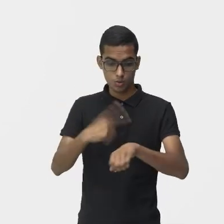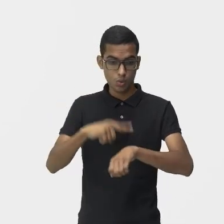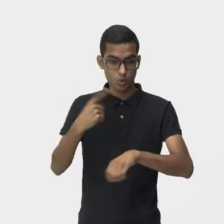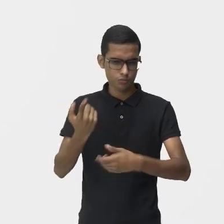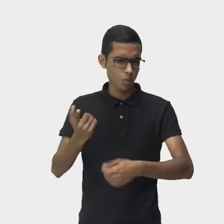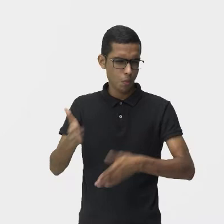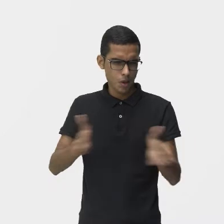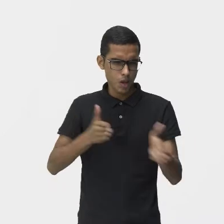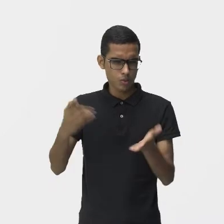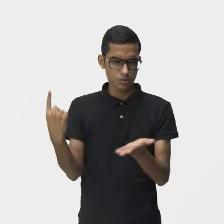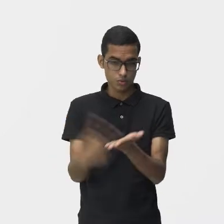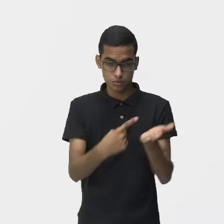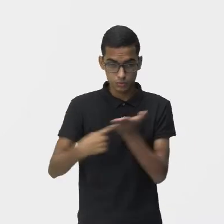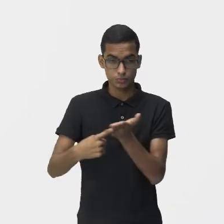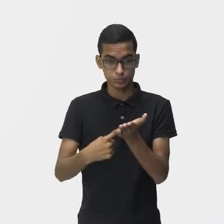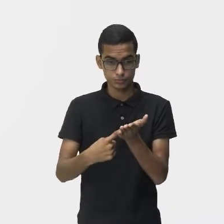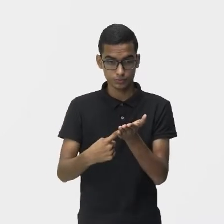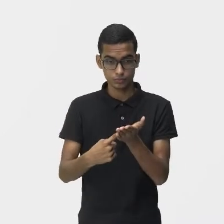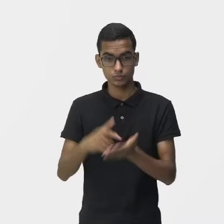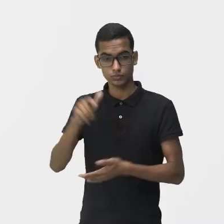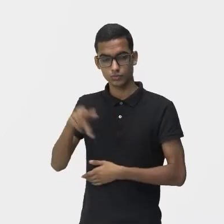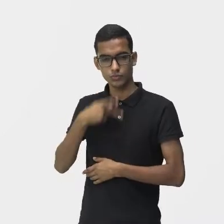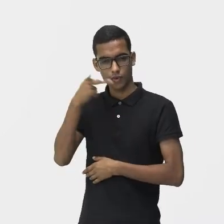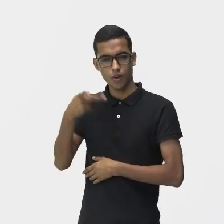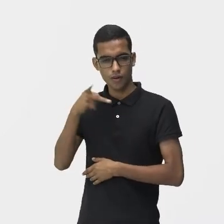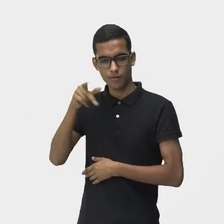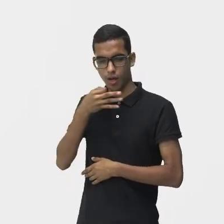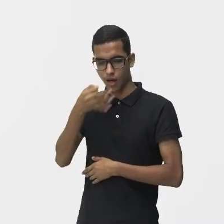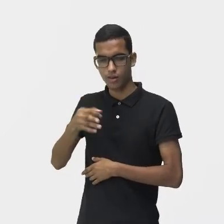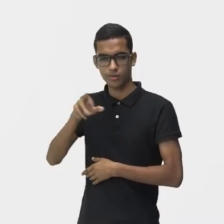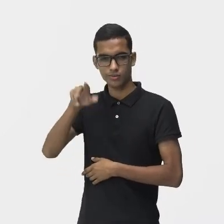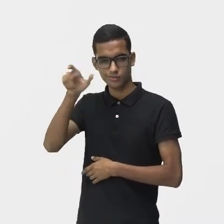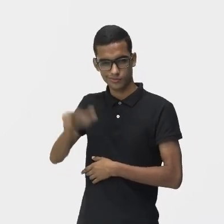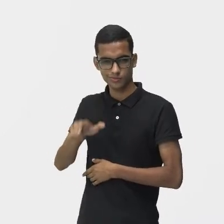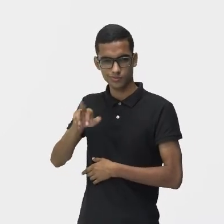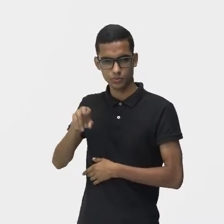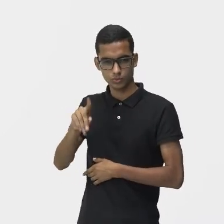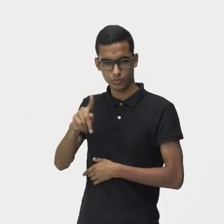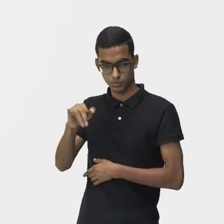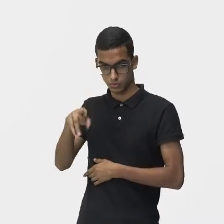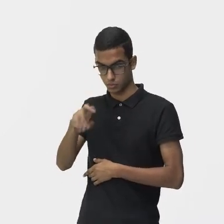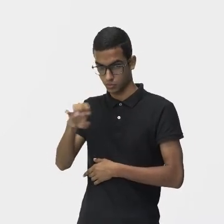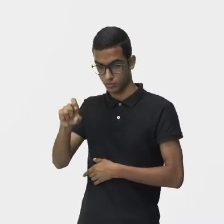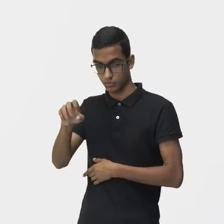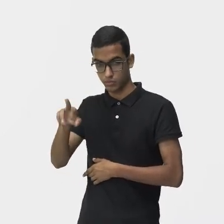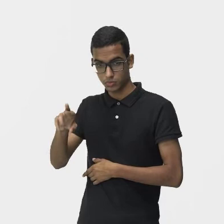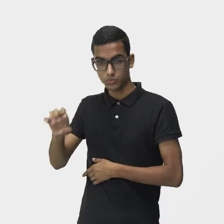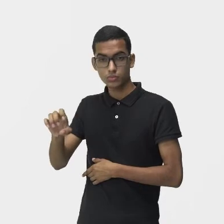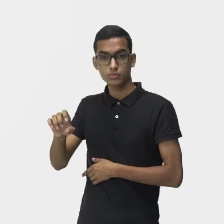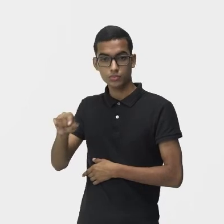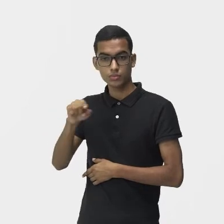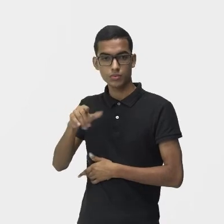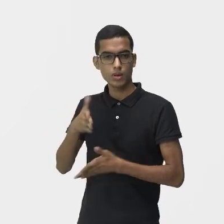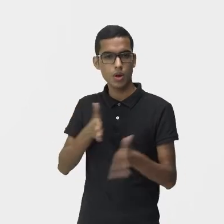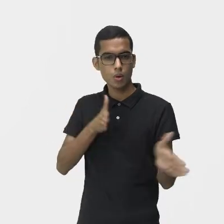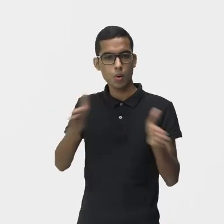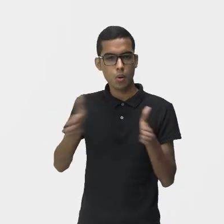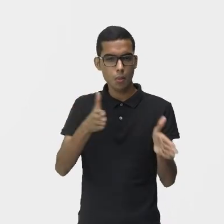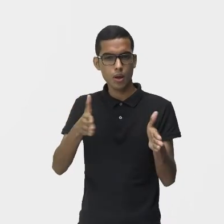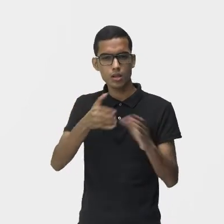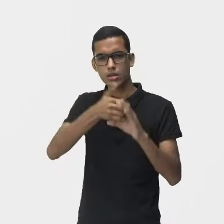fala de Robespierre ocorreu num dos períodos mais intensos da Revolução Francesa. E esse período